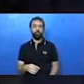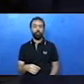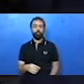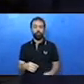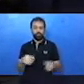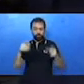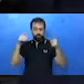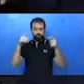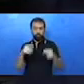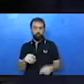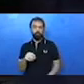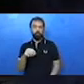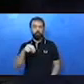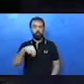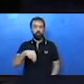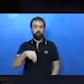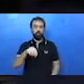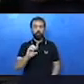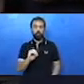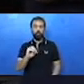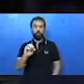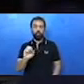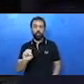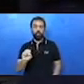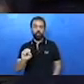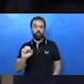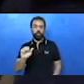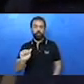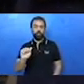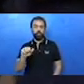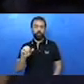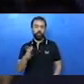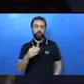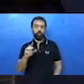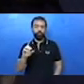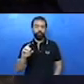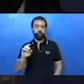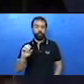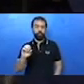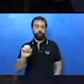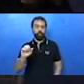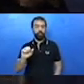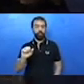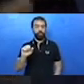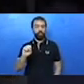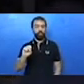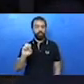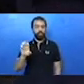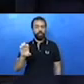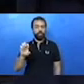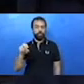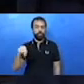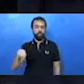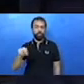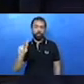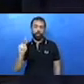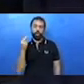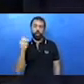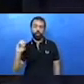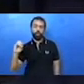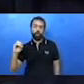padroeira do Brasil. E representa o nosso céu. E o branco, que está nessa